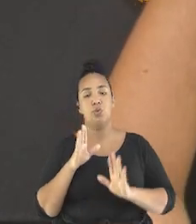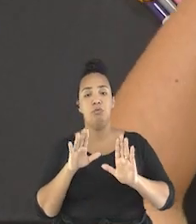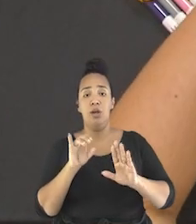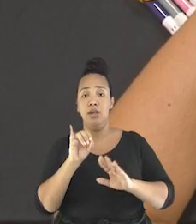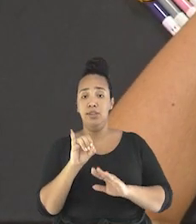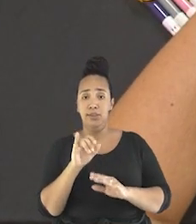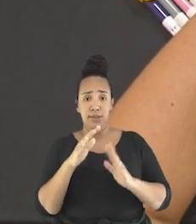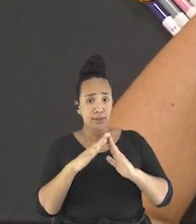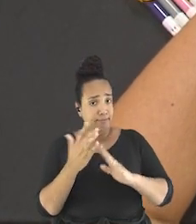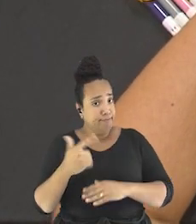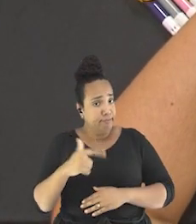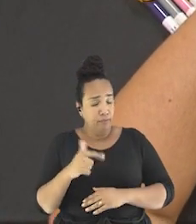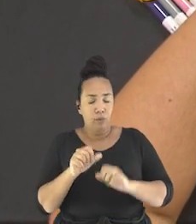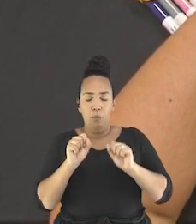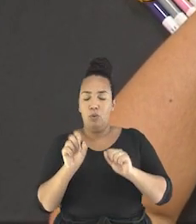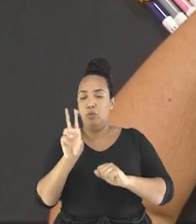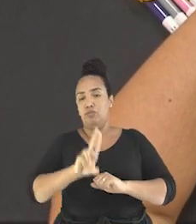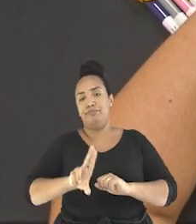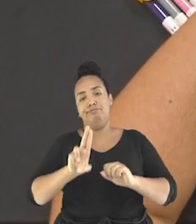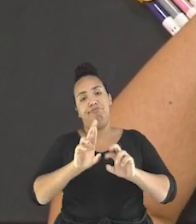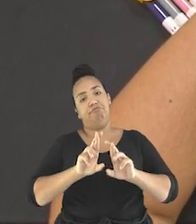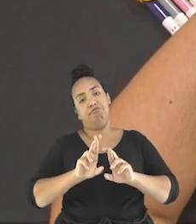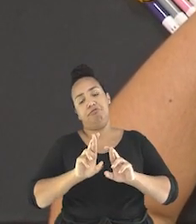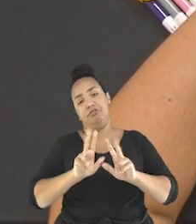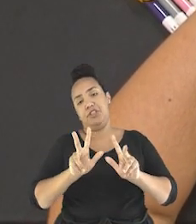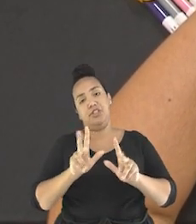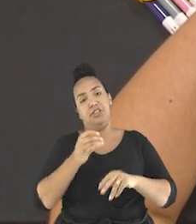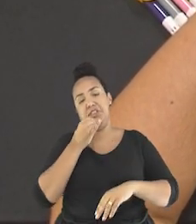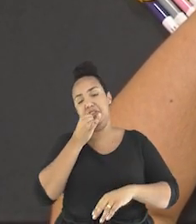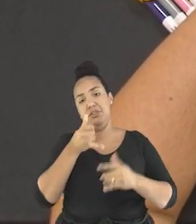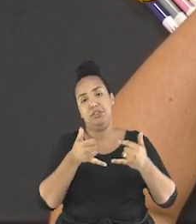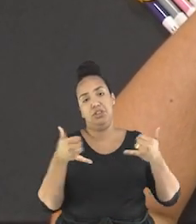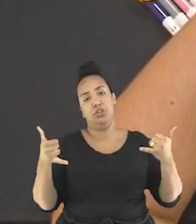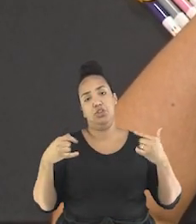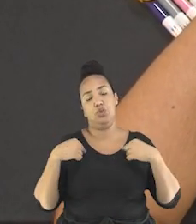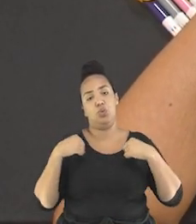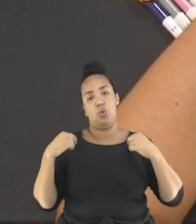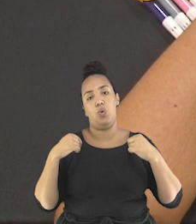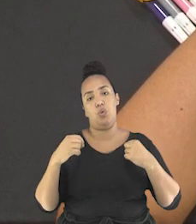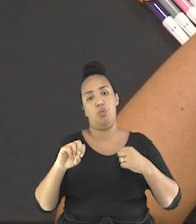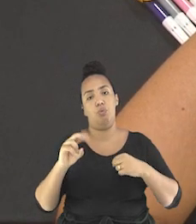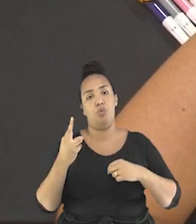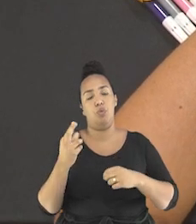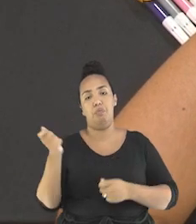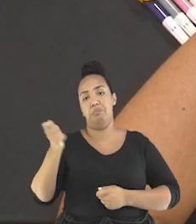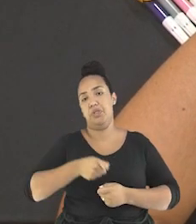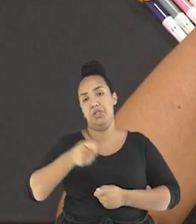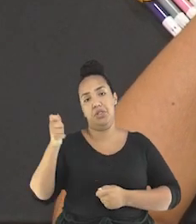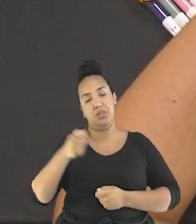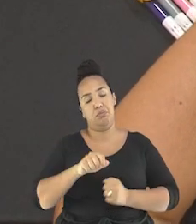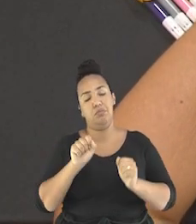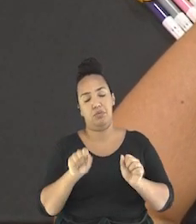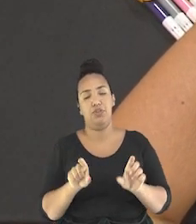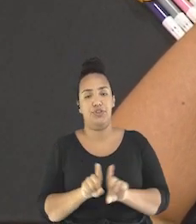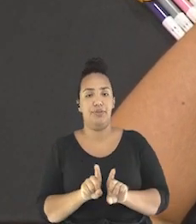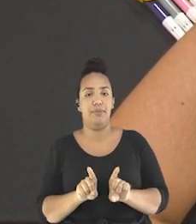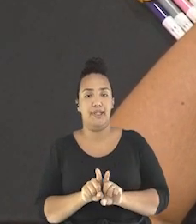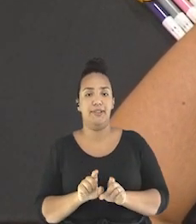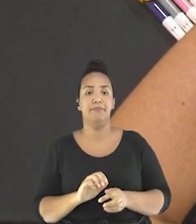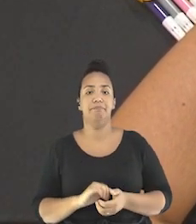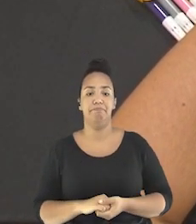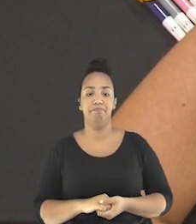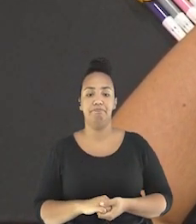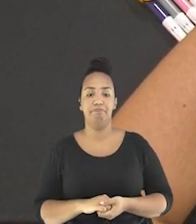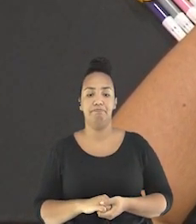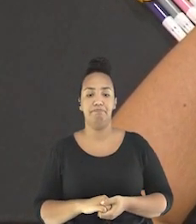com que você tiver em casa. Se tiver fio de linha de pipa também, ou algum outro fio, também dá certo, tá? E esse